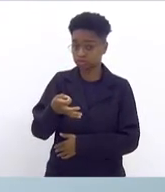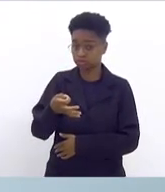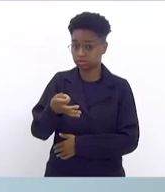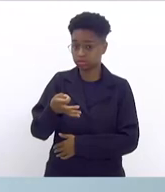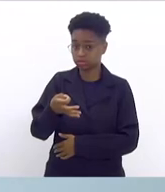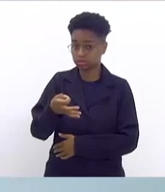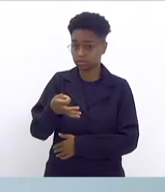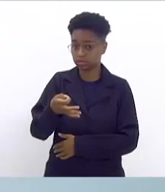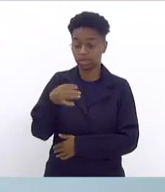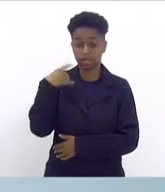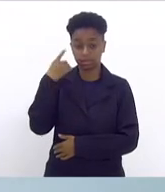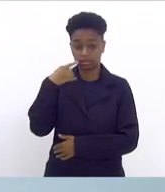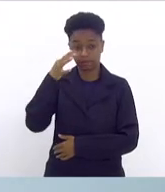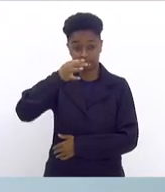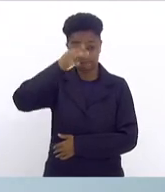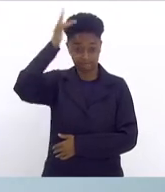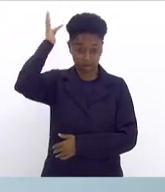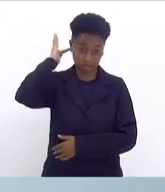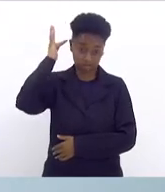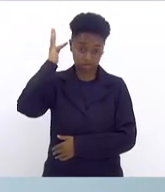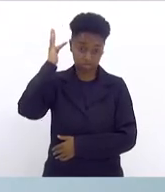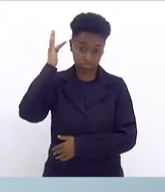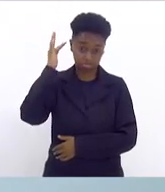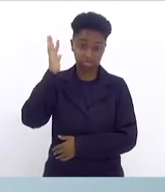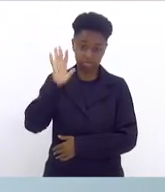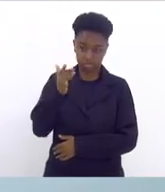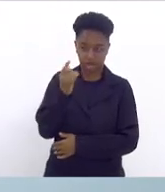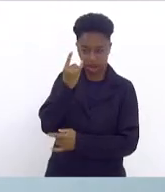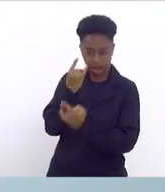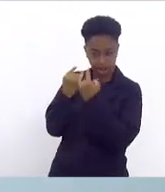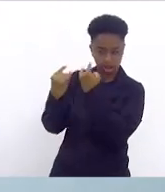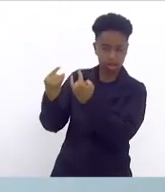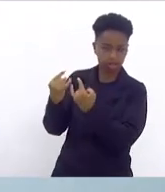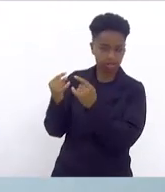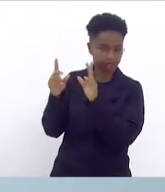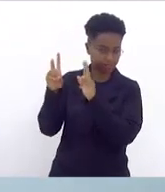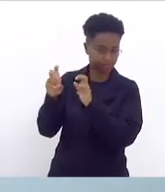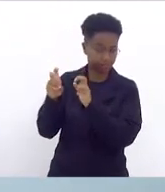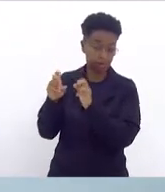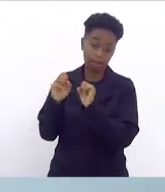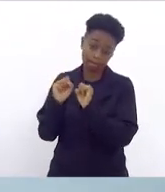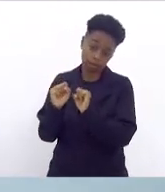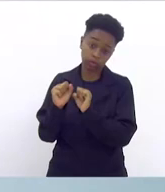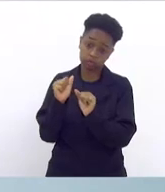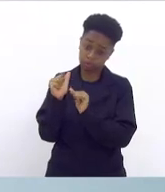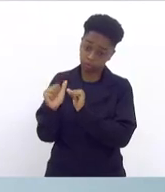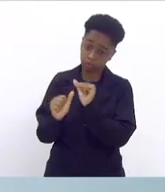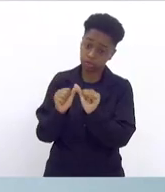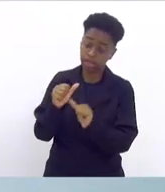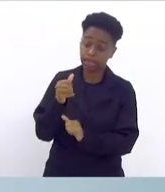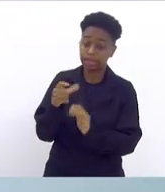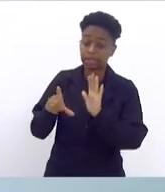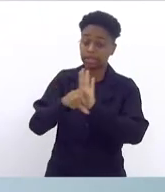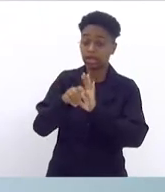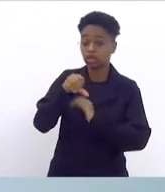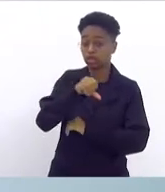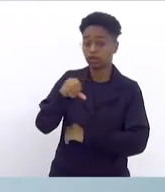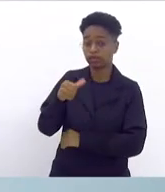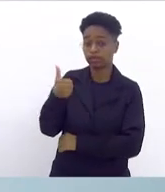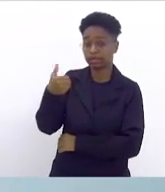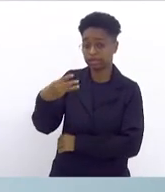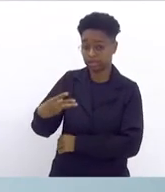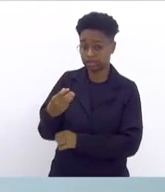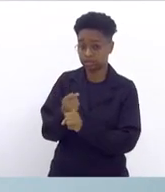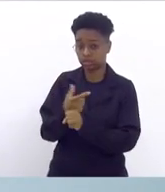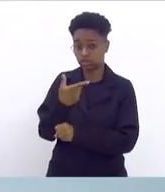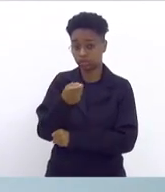deputado Pacheco, devidamente cativado, alterar a lei 9913 de